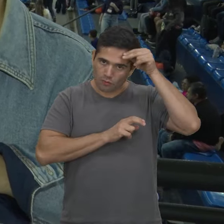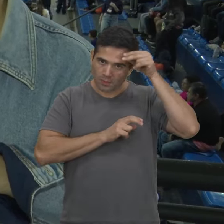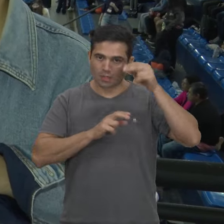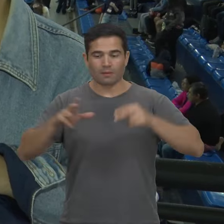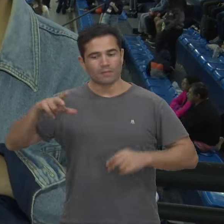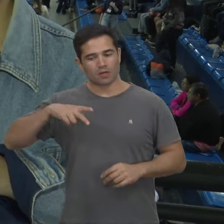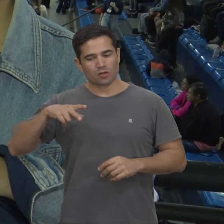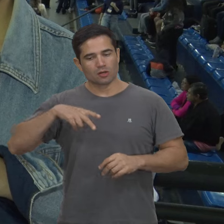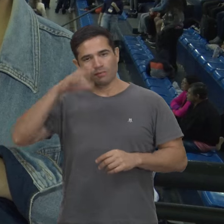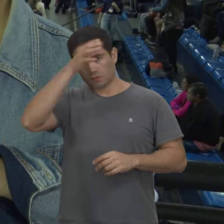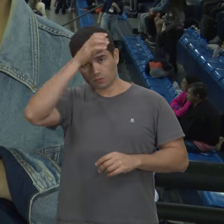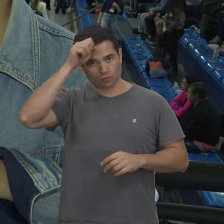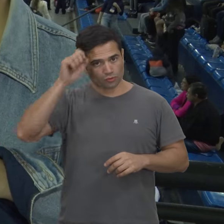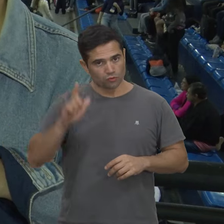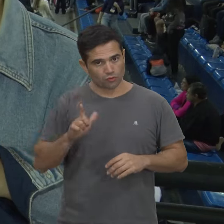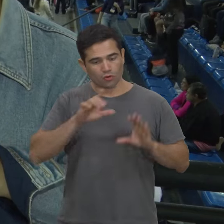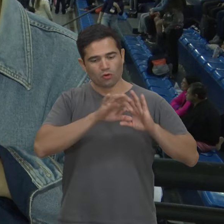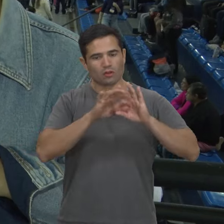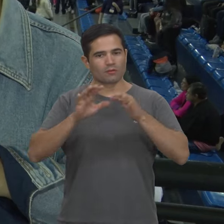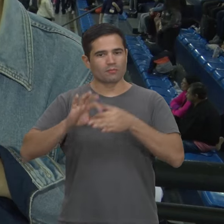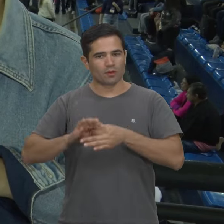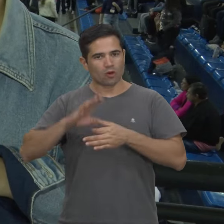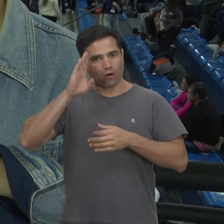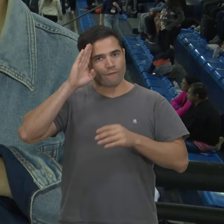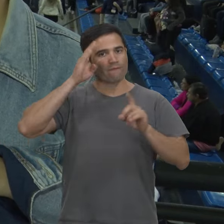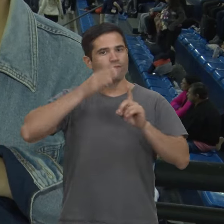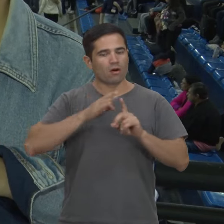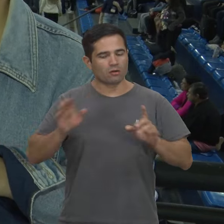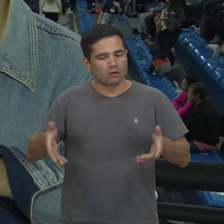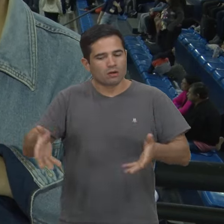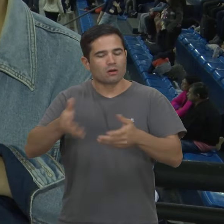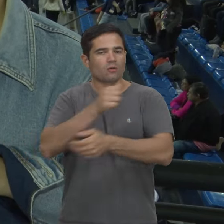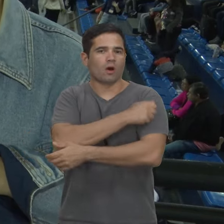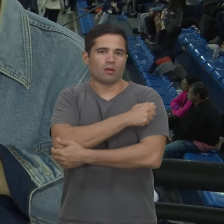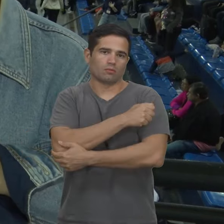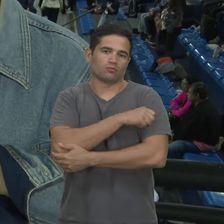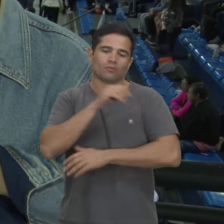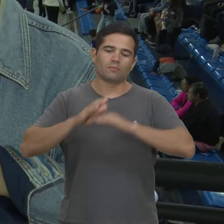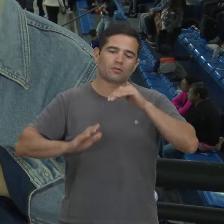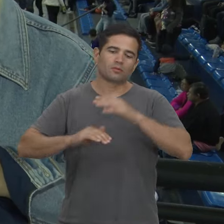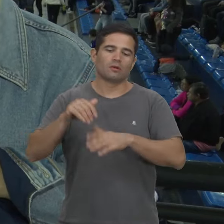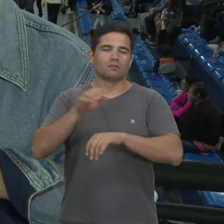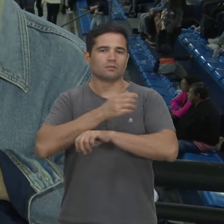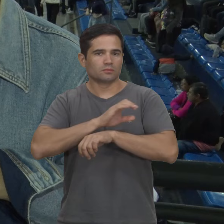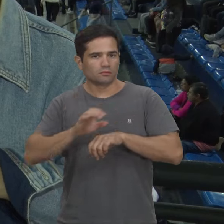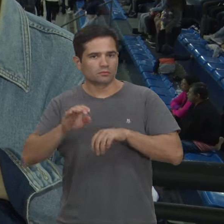Sul. A Olimpíada tem o objetivo de estimular os alunos às carreiras